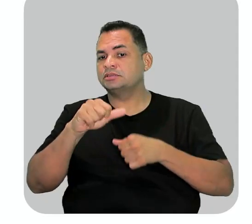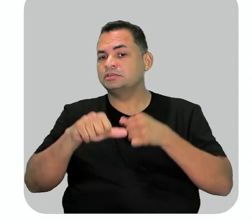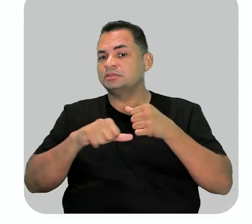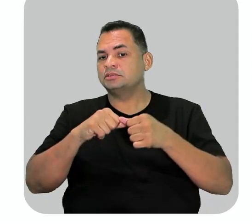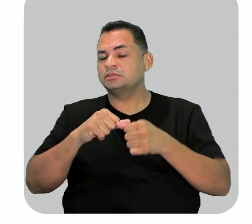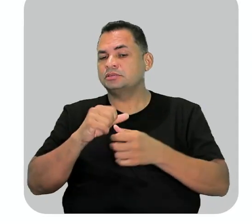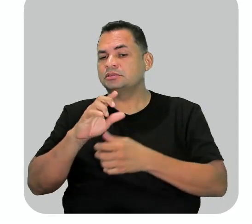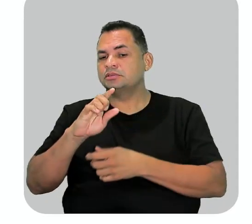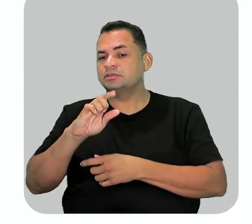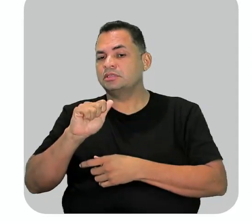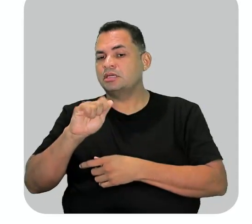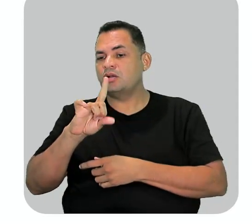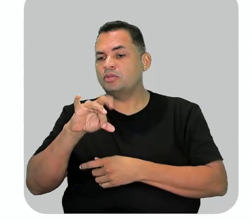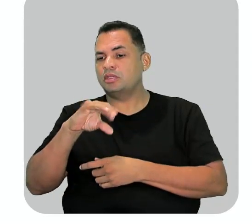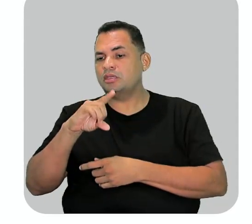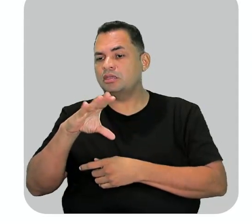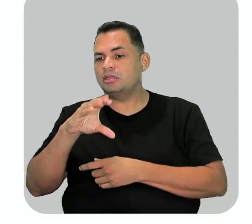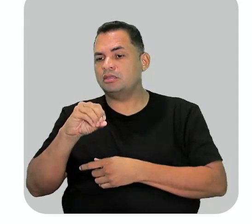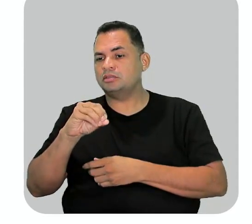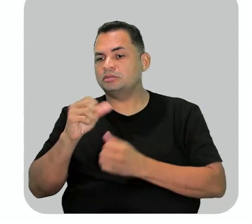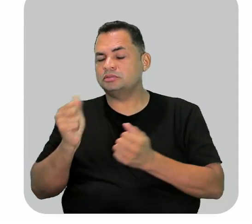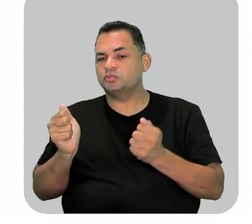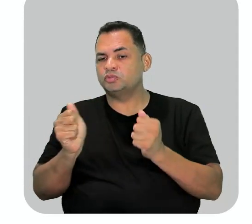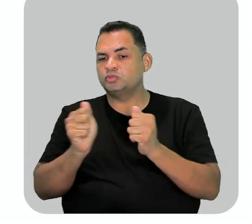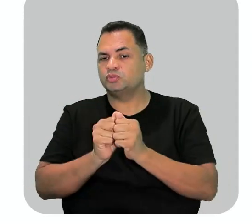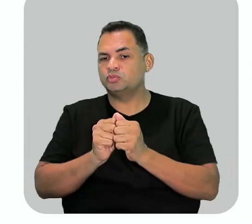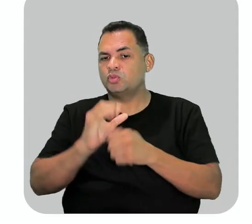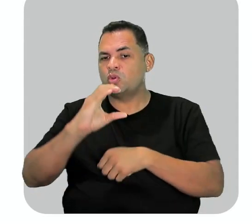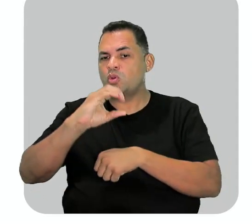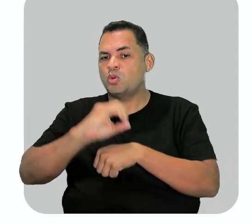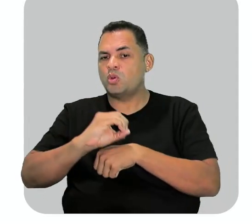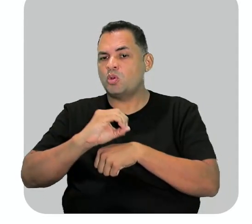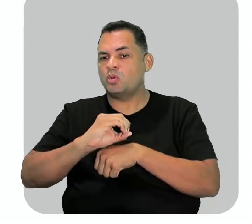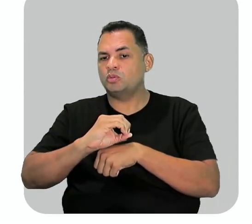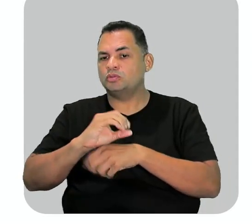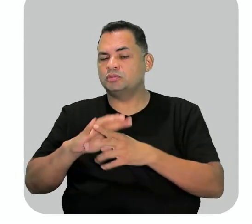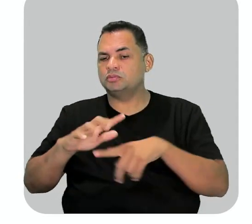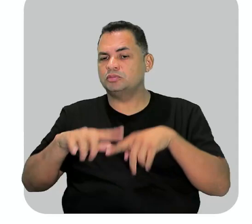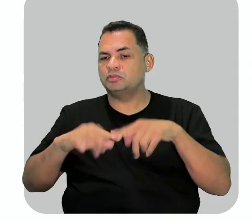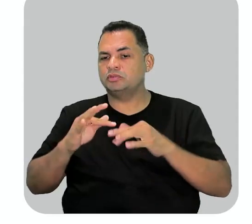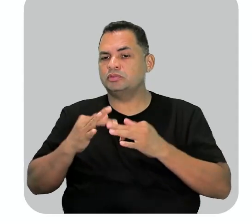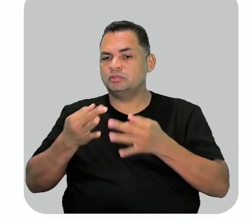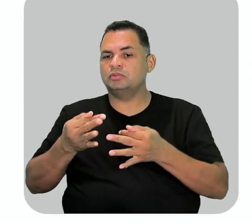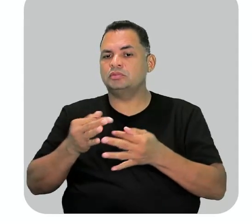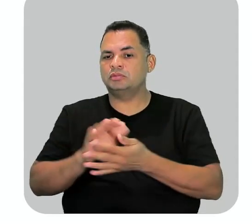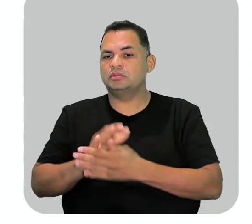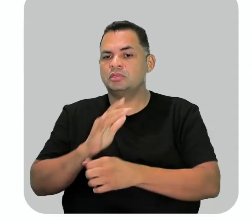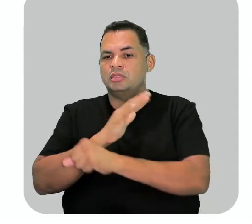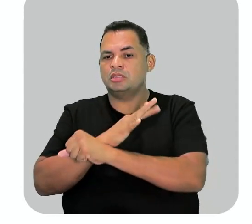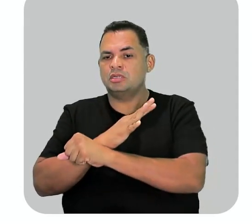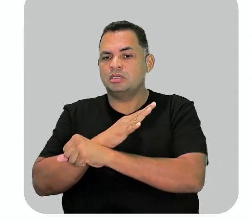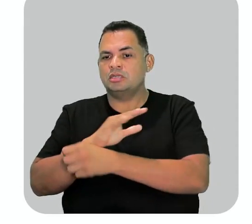continuar promovendo a reação com o oxigênio, aí o nosso produto final seria um ácido carboxílico.